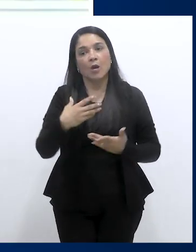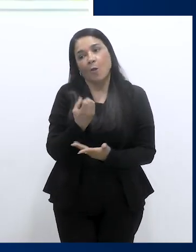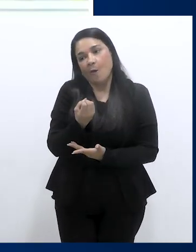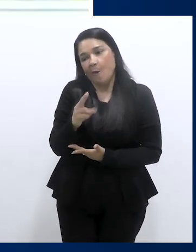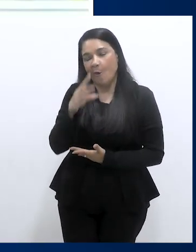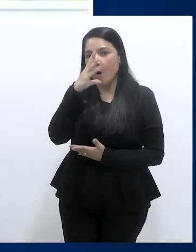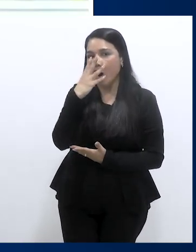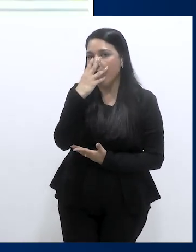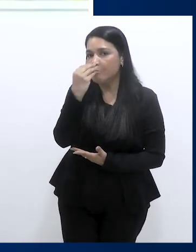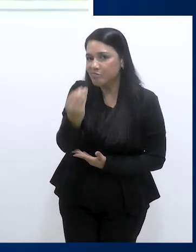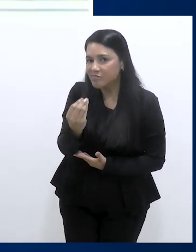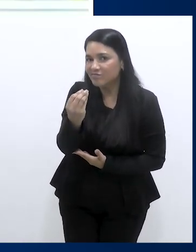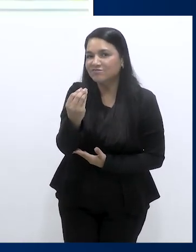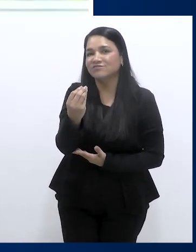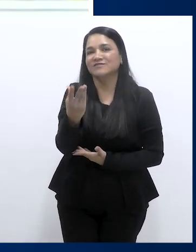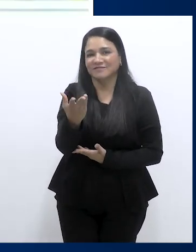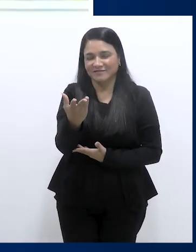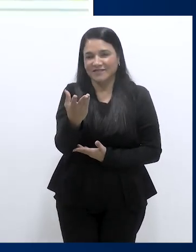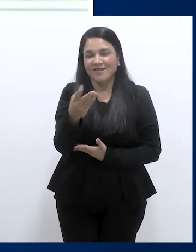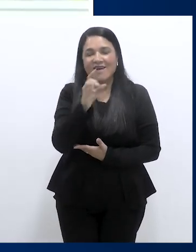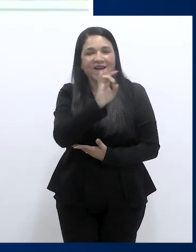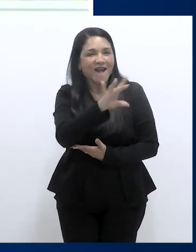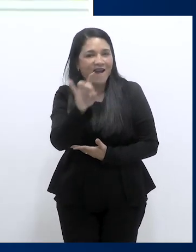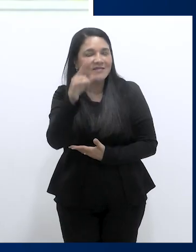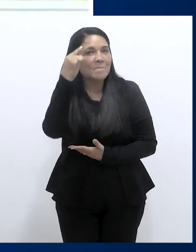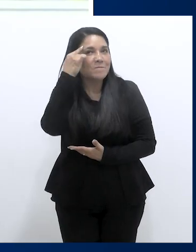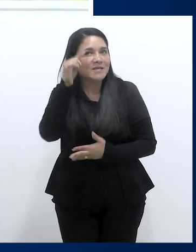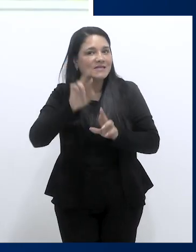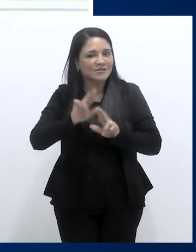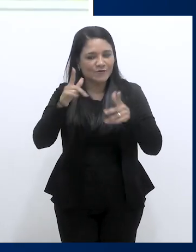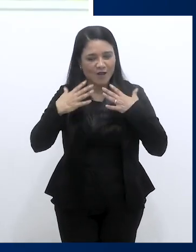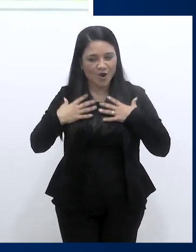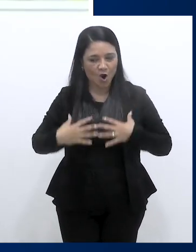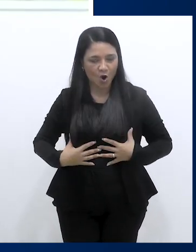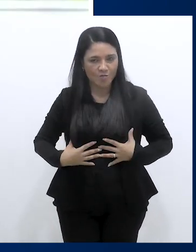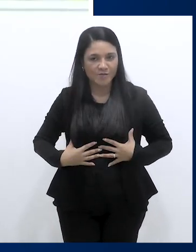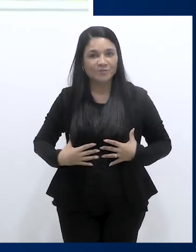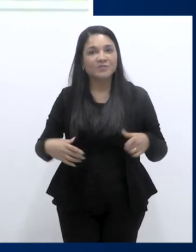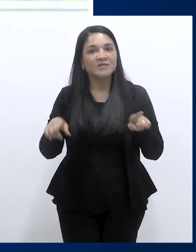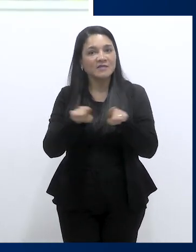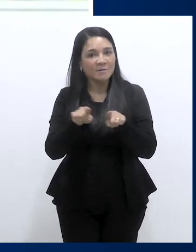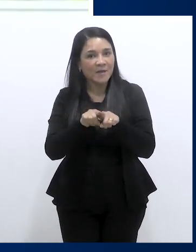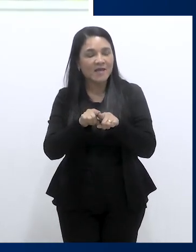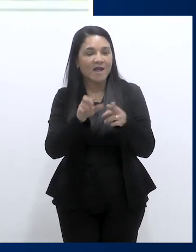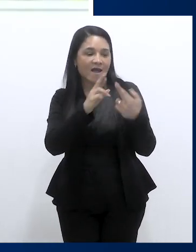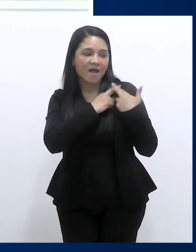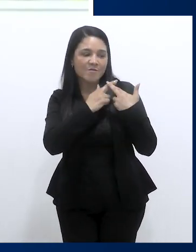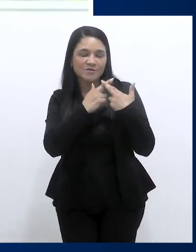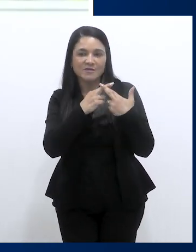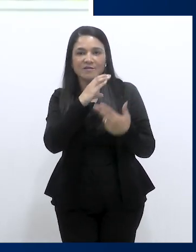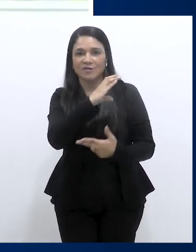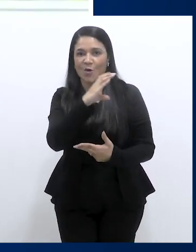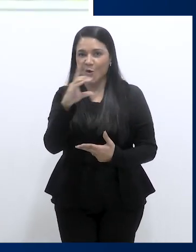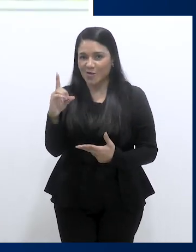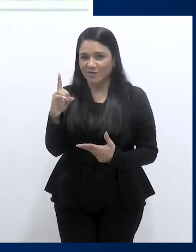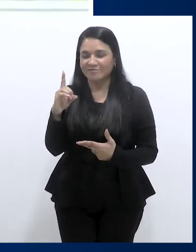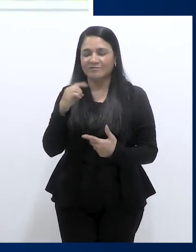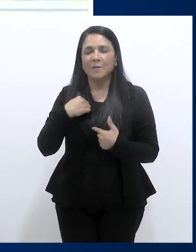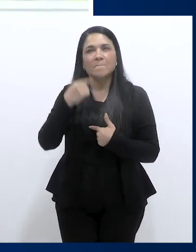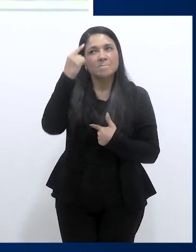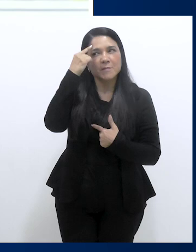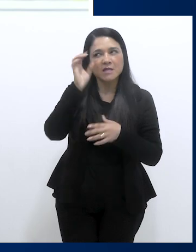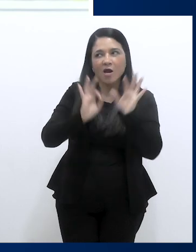vai de raposa. Quer dizer, aí cada uma vai pensar numa coisa. E a anfitriã também, ela vai pensar em